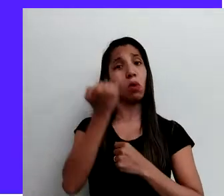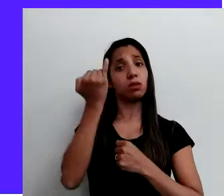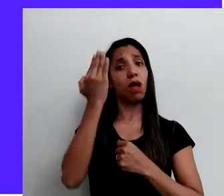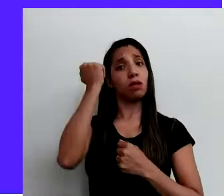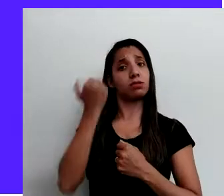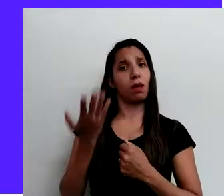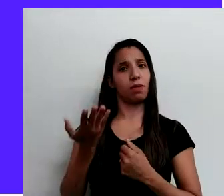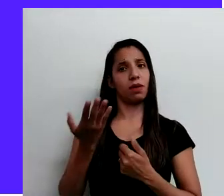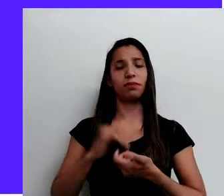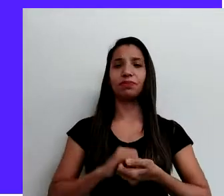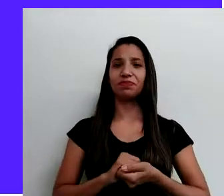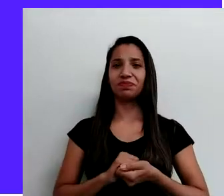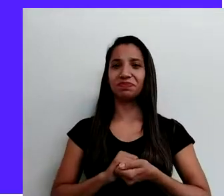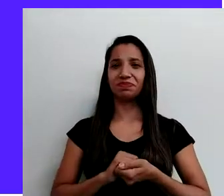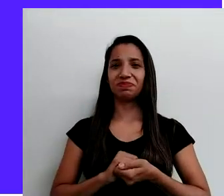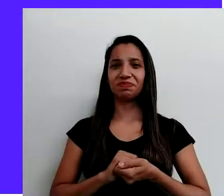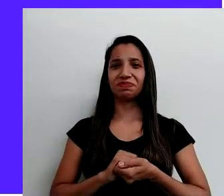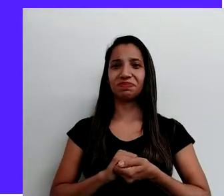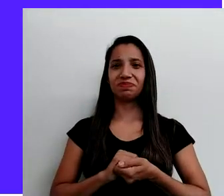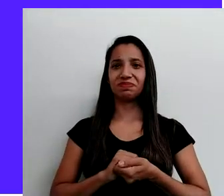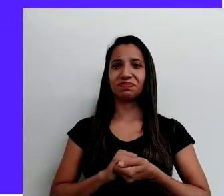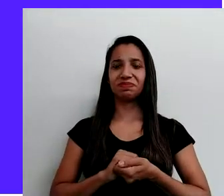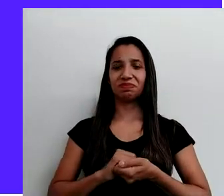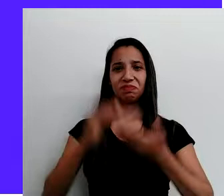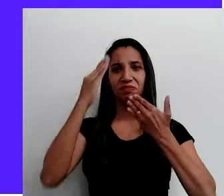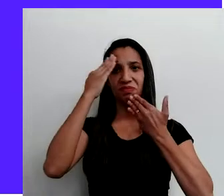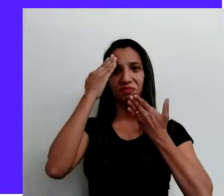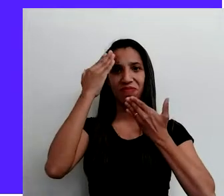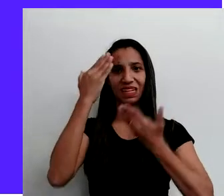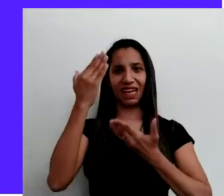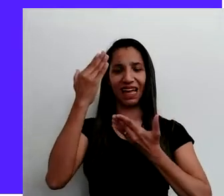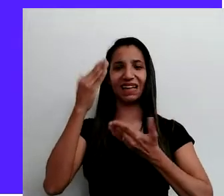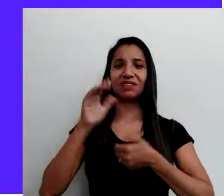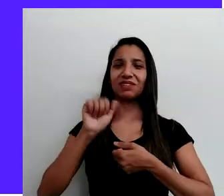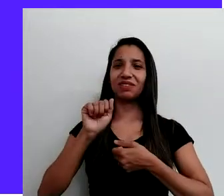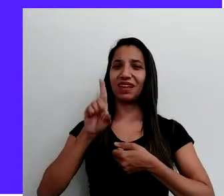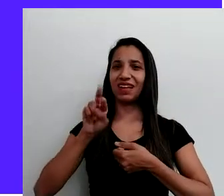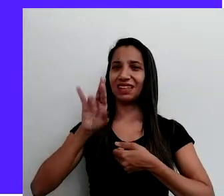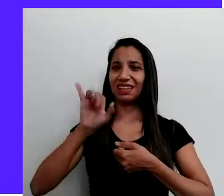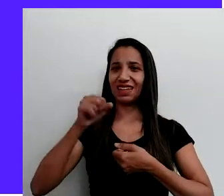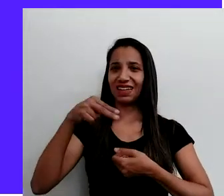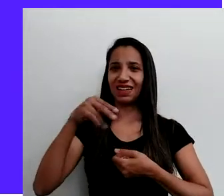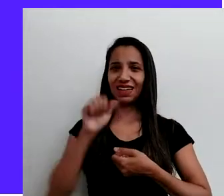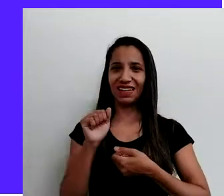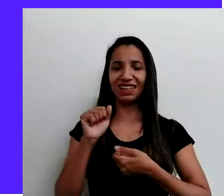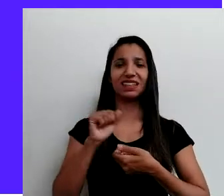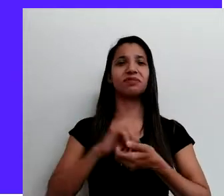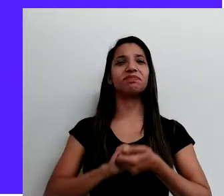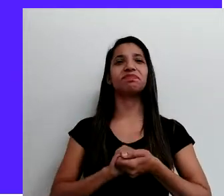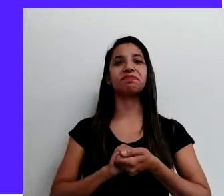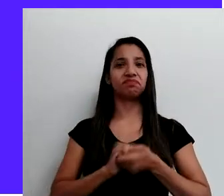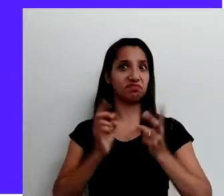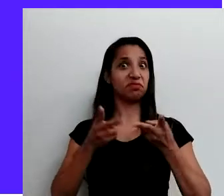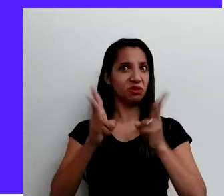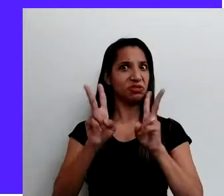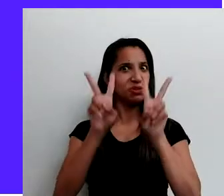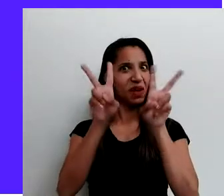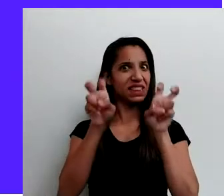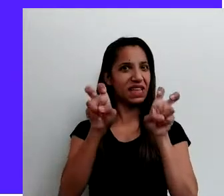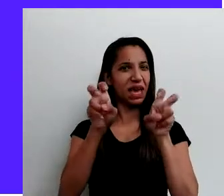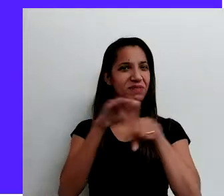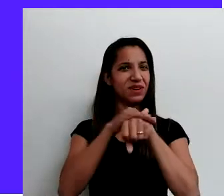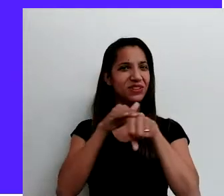Obrigado, Adriana. A gente vai certamente continuar alguns pontos aí que você levantou, mas agora eu queria ouvir a Érica.